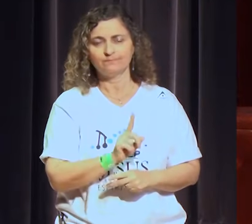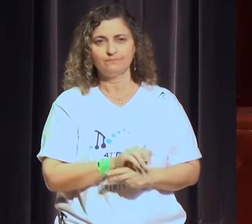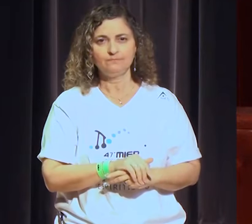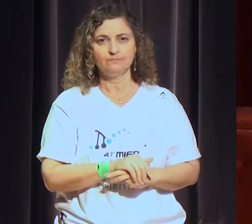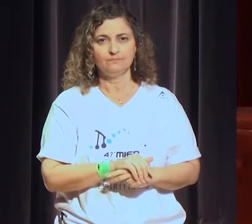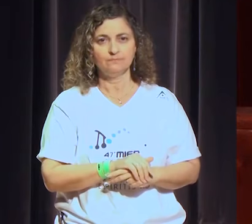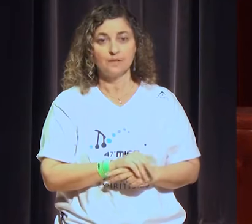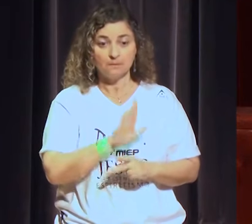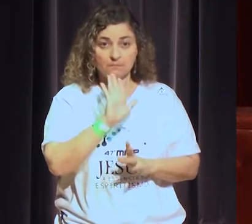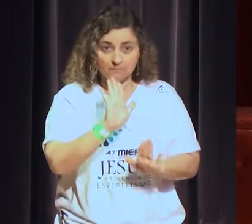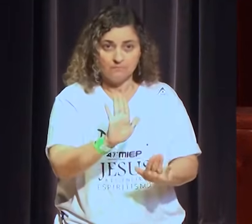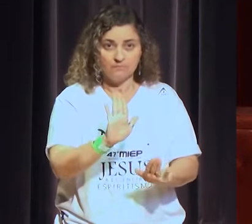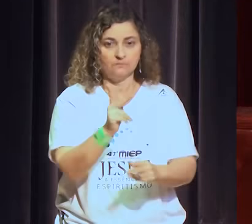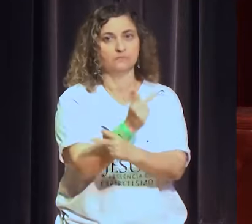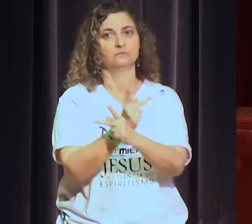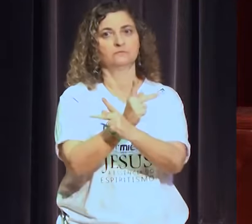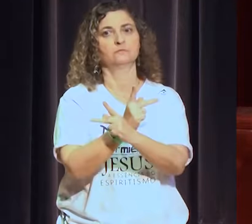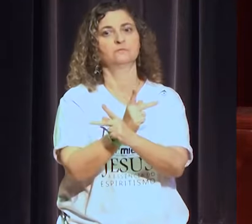E ele age.